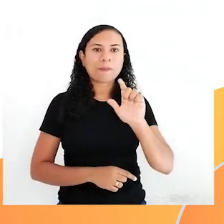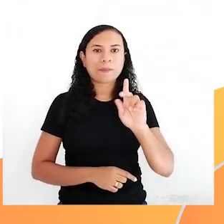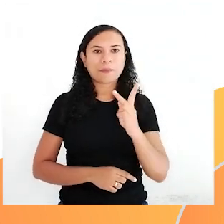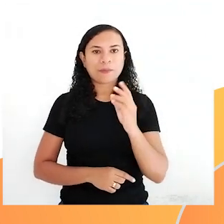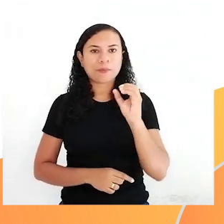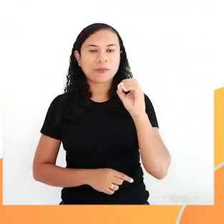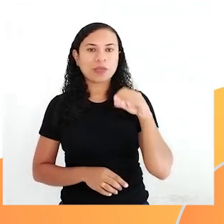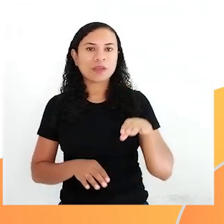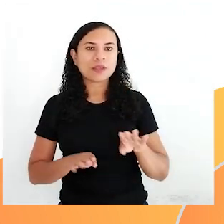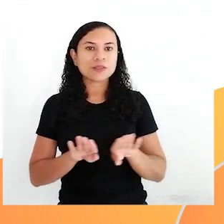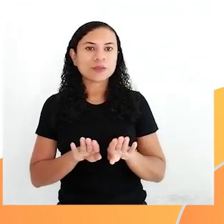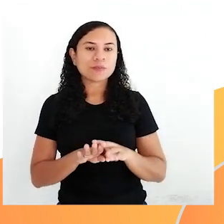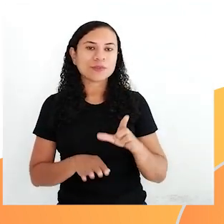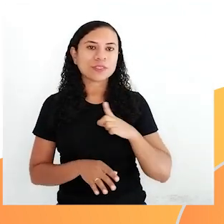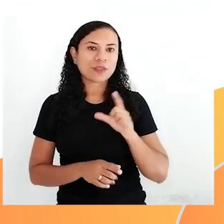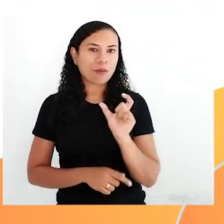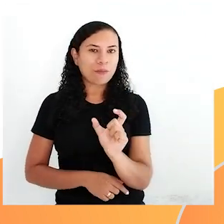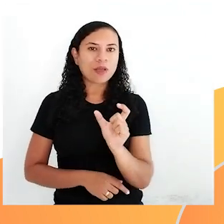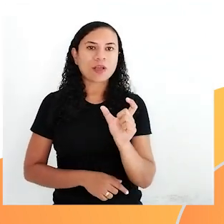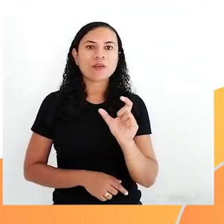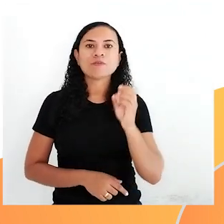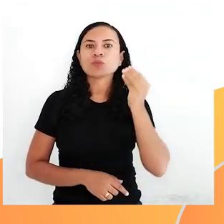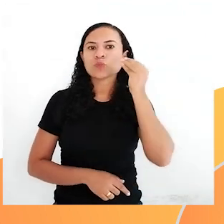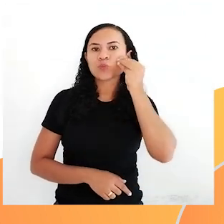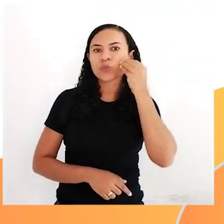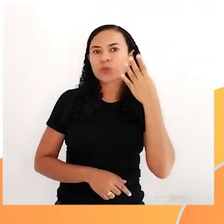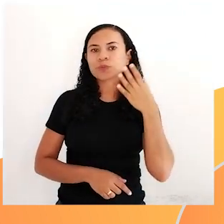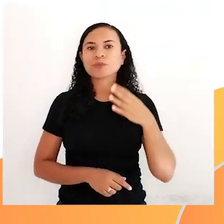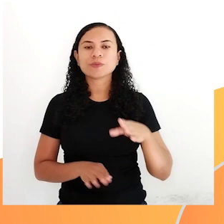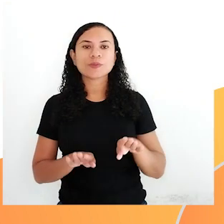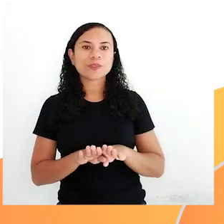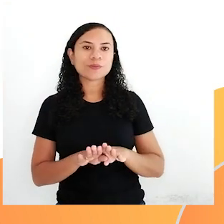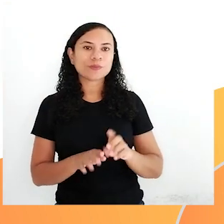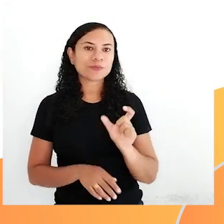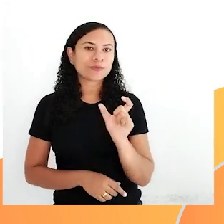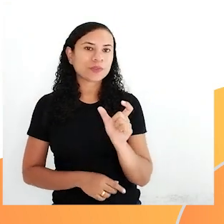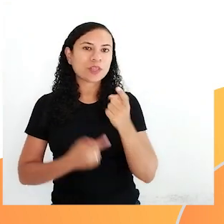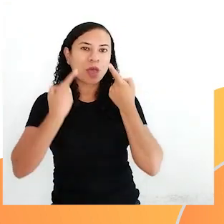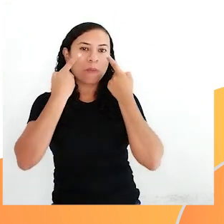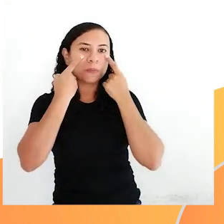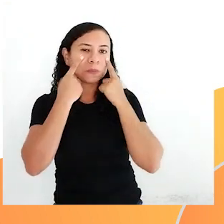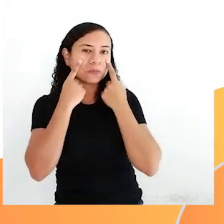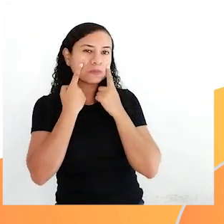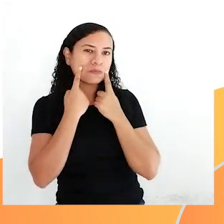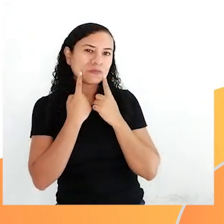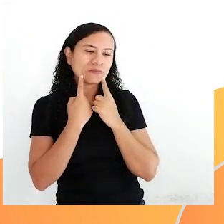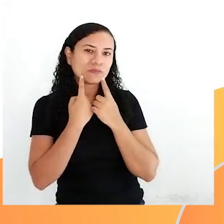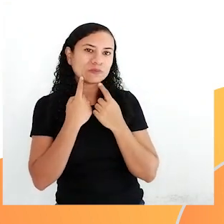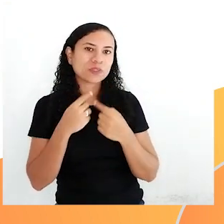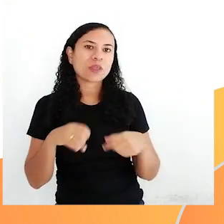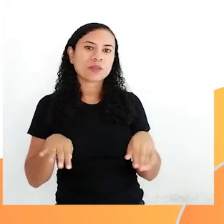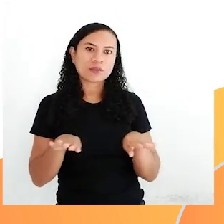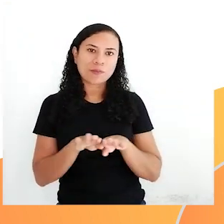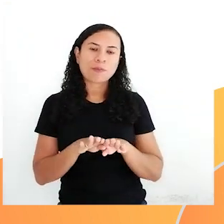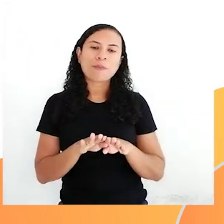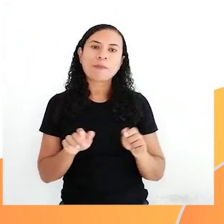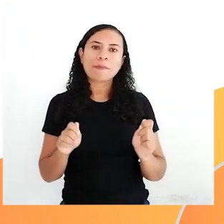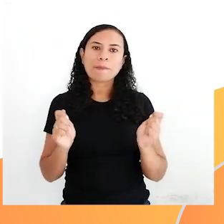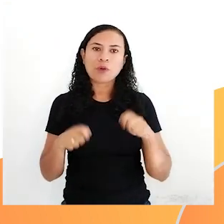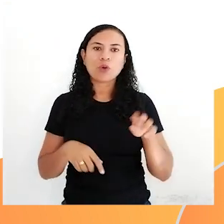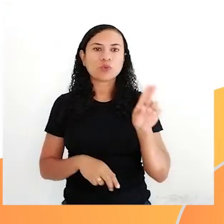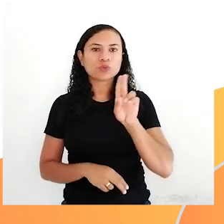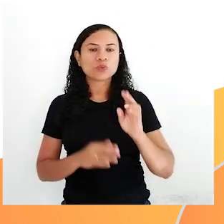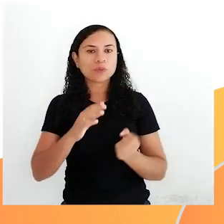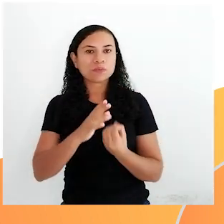Temos beijar, que a partir dela formamos beijo. E temos chorar primitiva, que a partir dela formamos a derivada